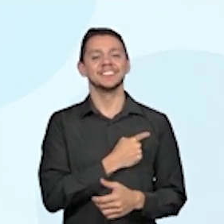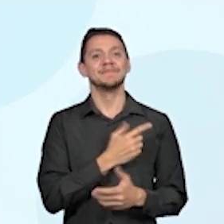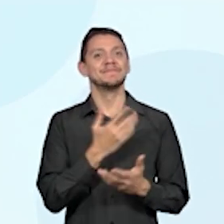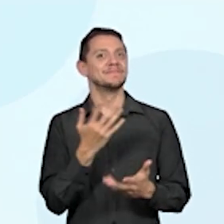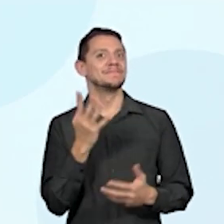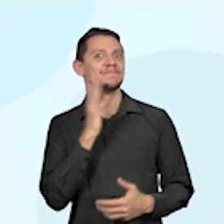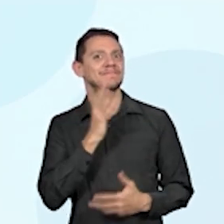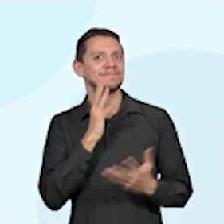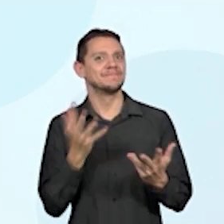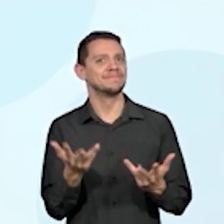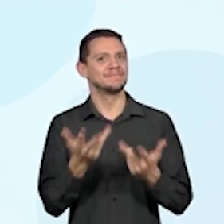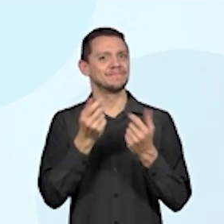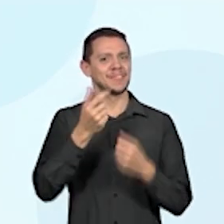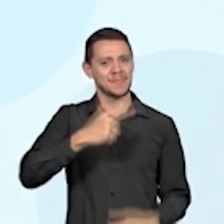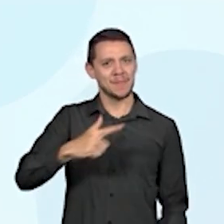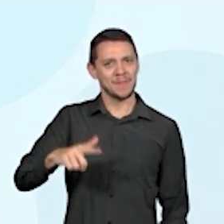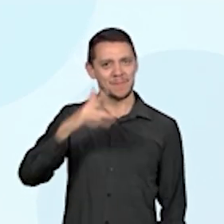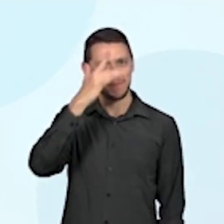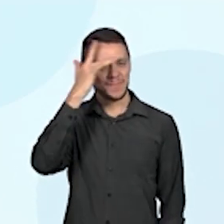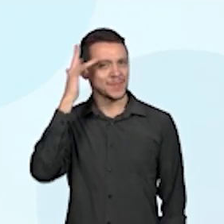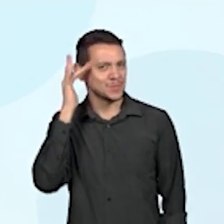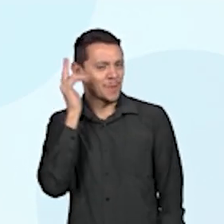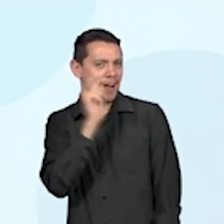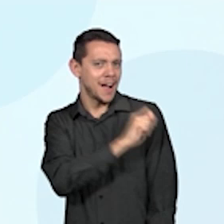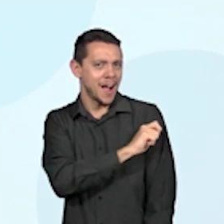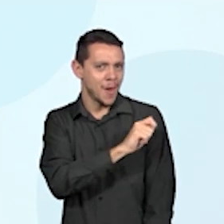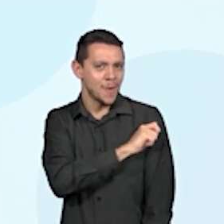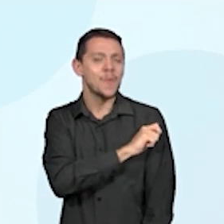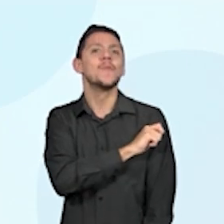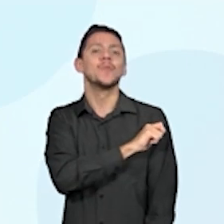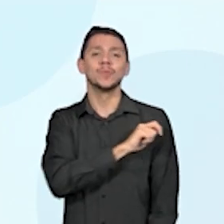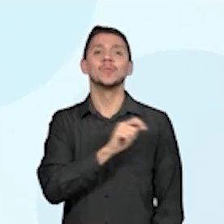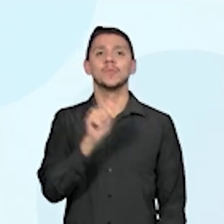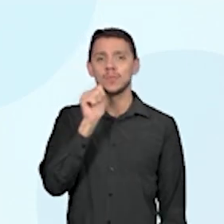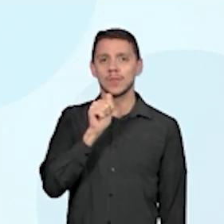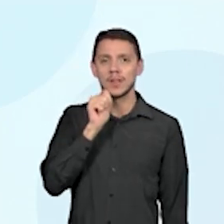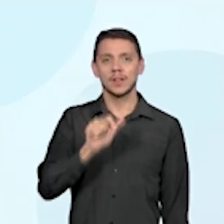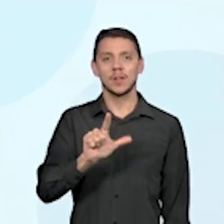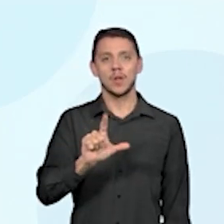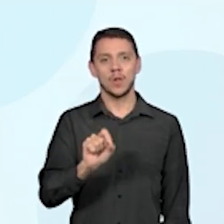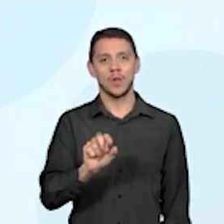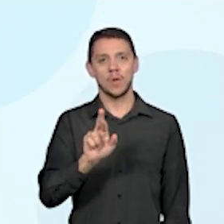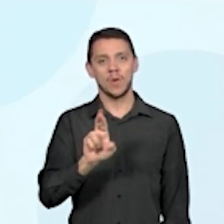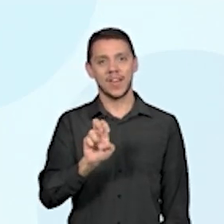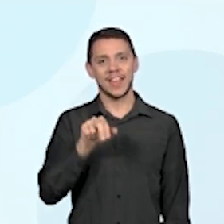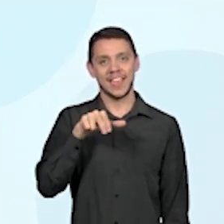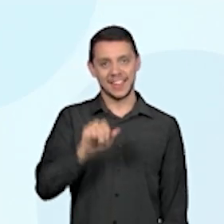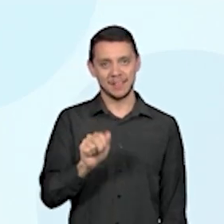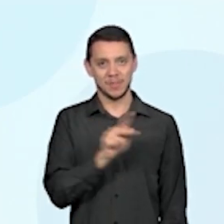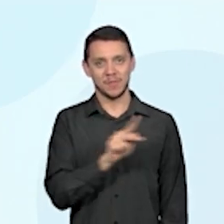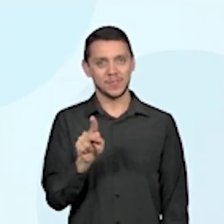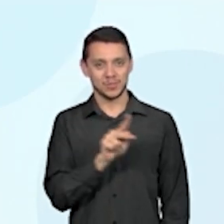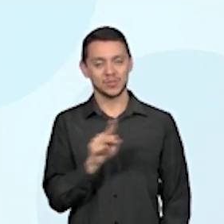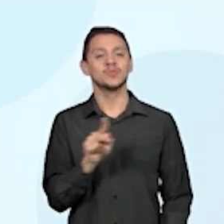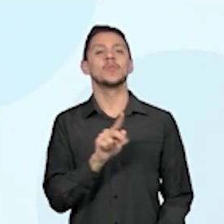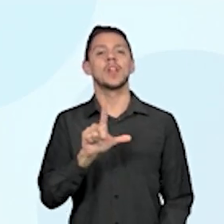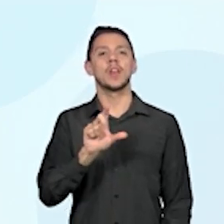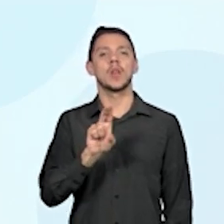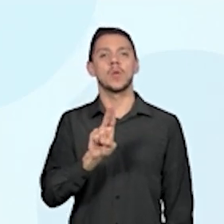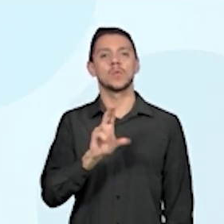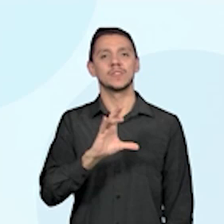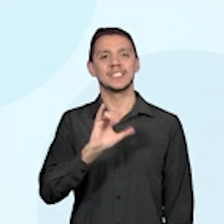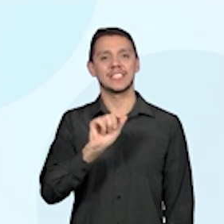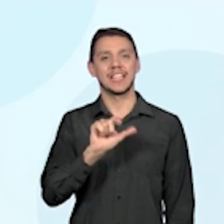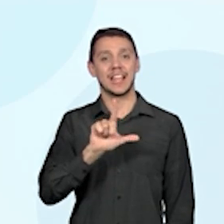Bastante estudantes, professores, a Lorena, da professora Lucilene, e ó, a professora Cristina mandou uma lista